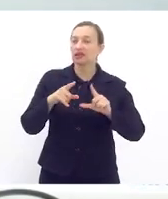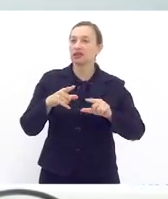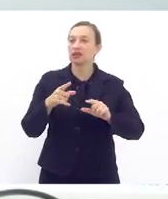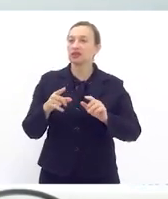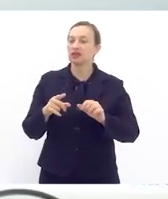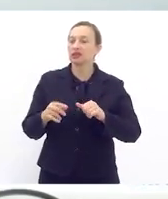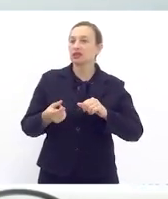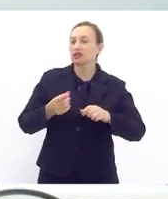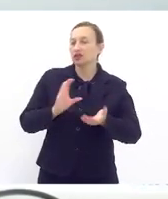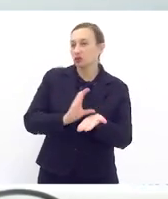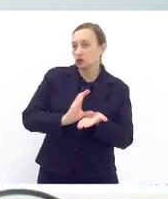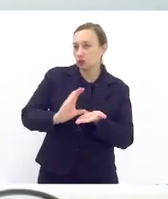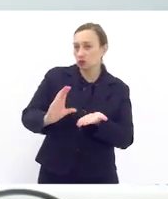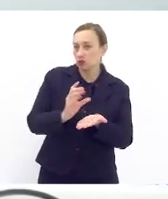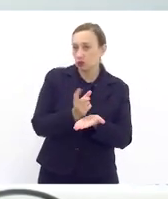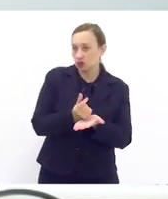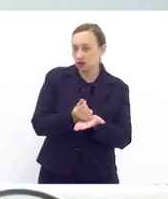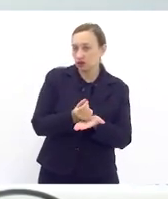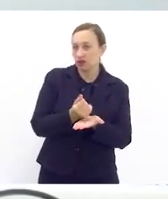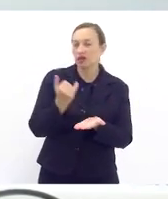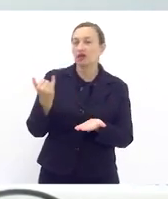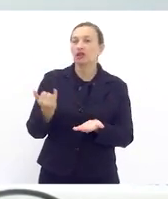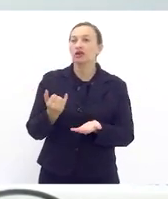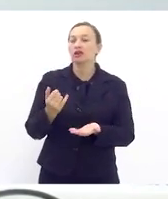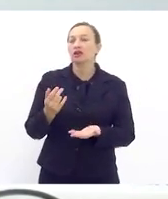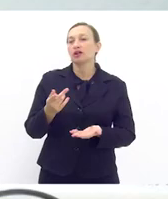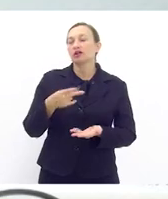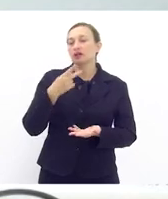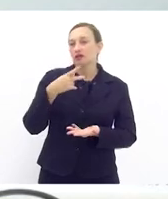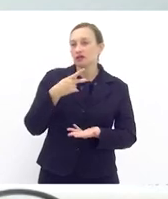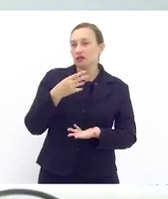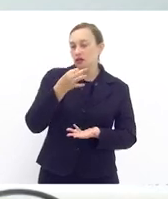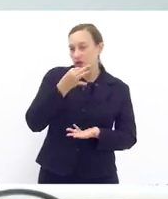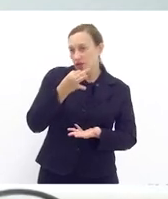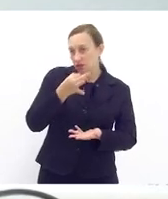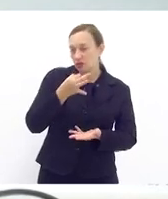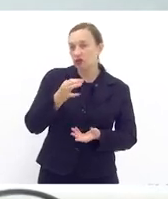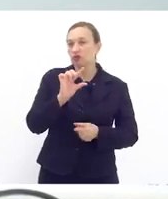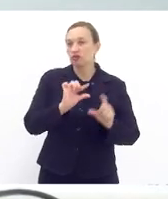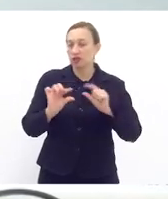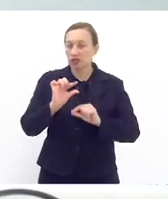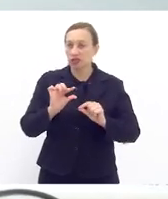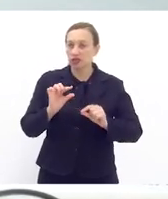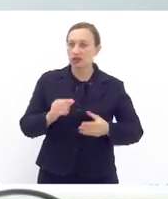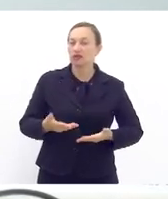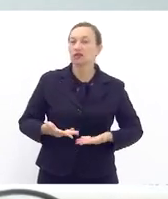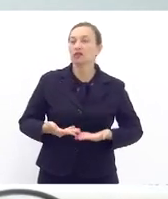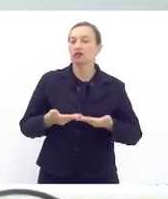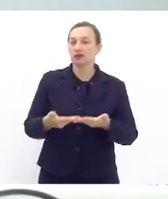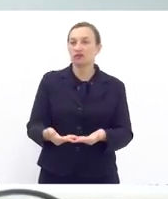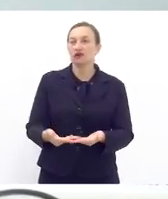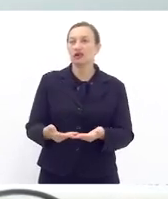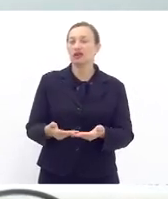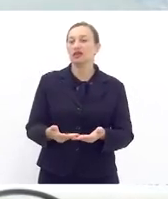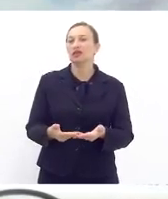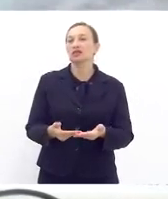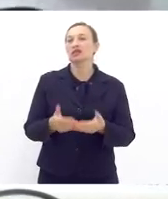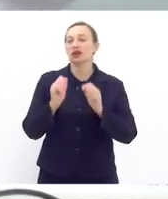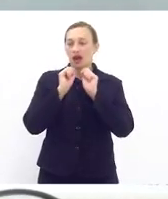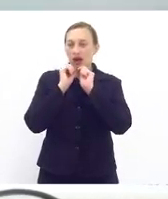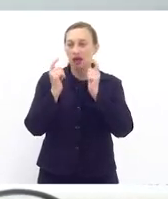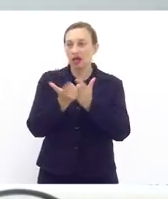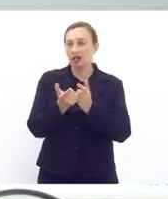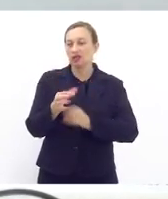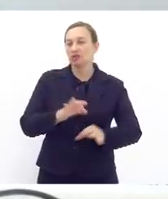são essas pequenas contribuições que a defensoria traz aqui a essa casa sugerindo os arquivamento e aprovação da do plano com esses